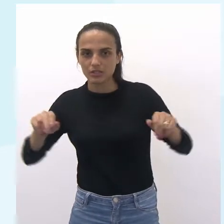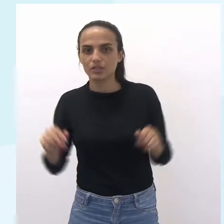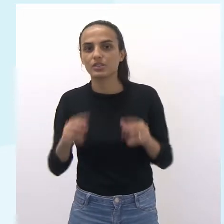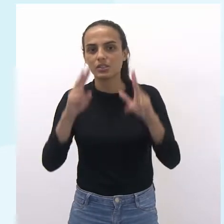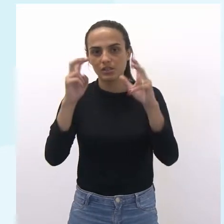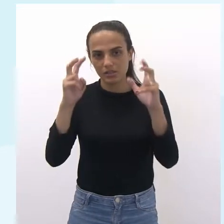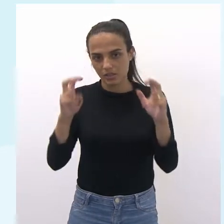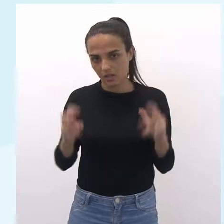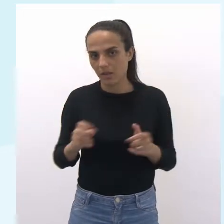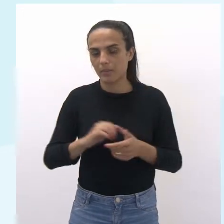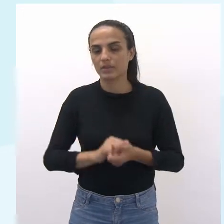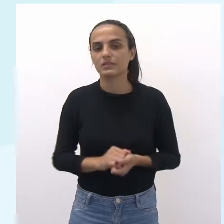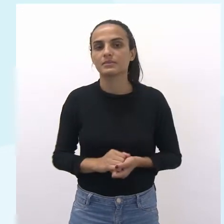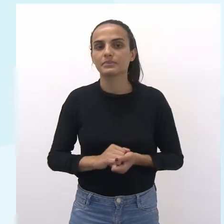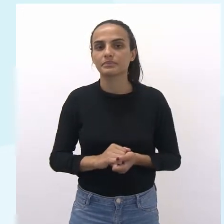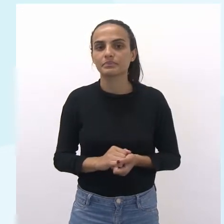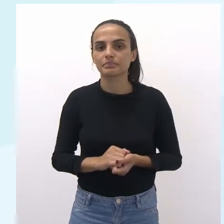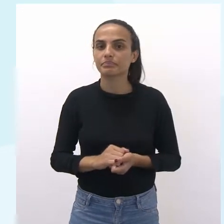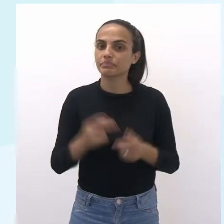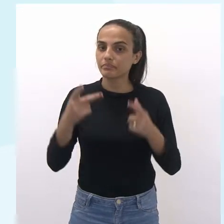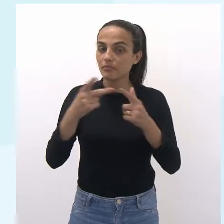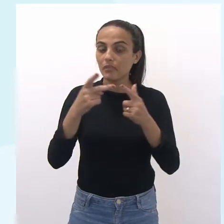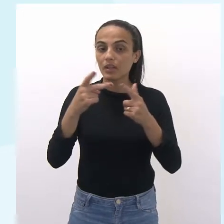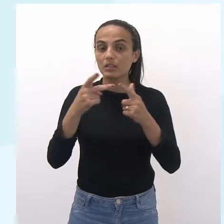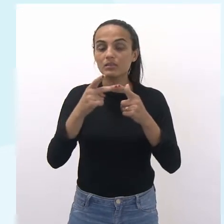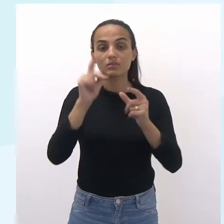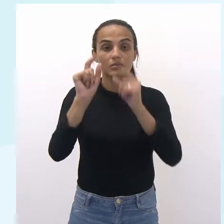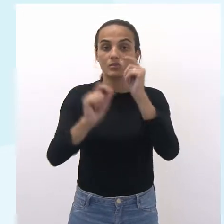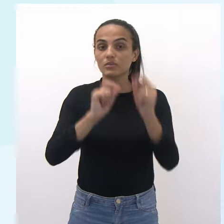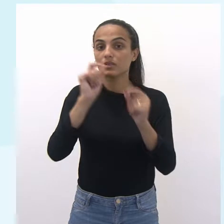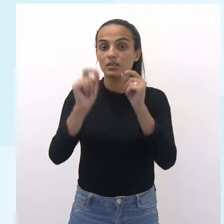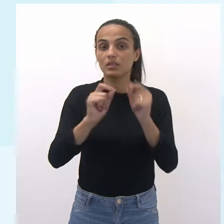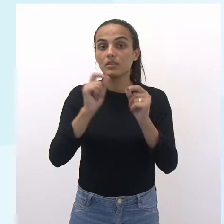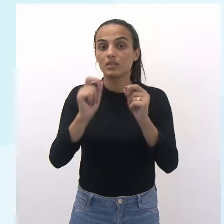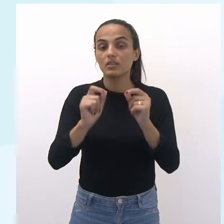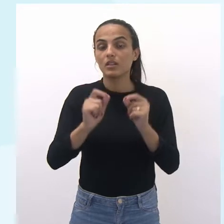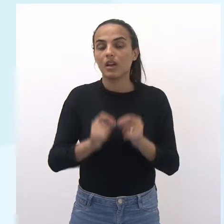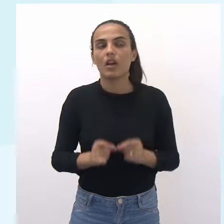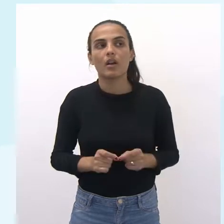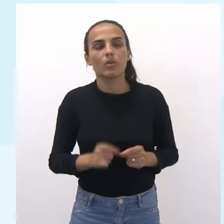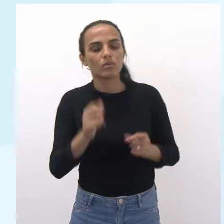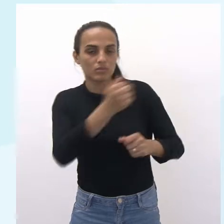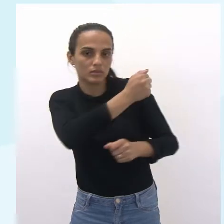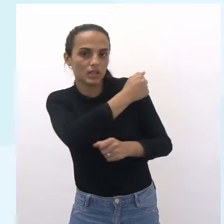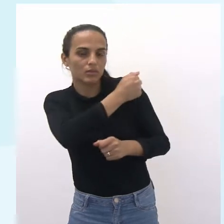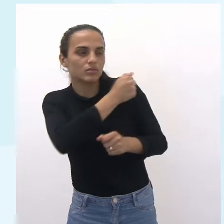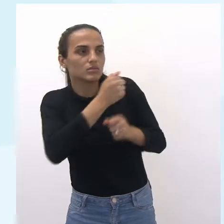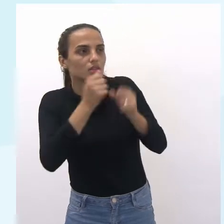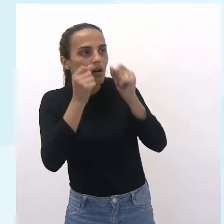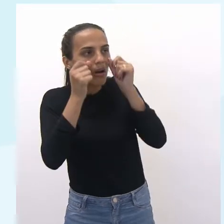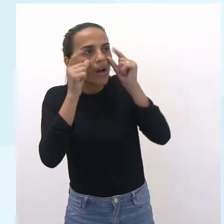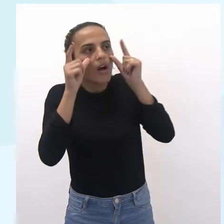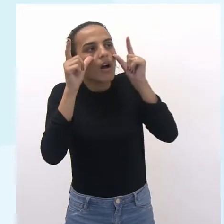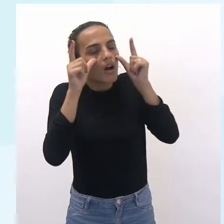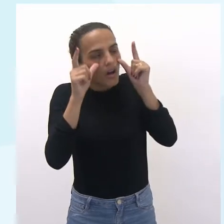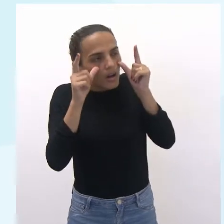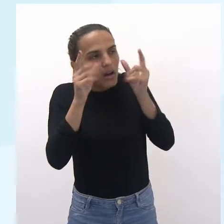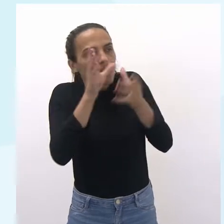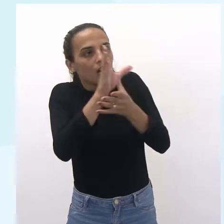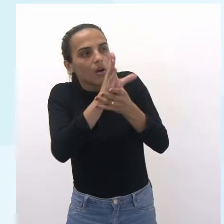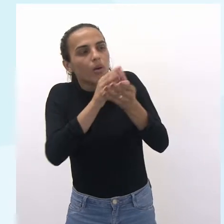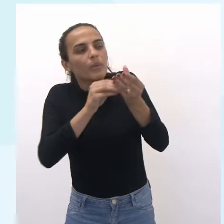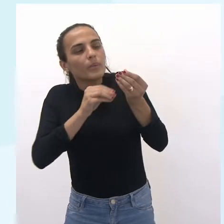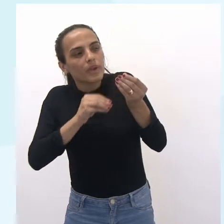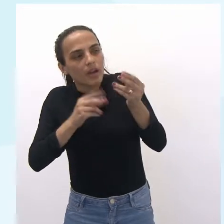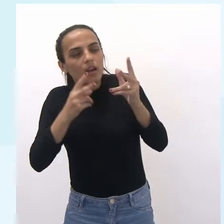grandes metodologias. O segundo ponto é inspirar os estudantes para uma produção solicitada,